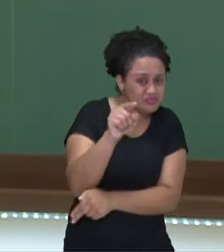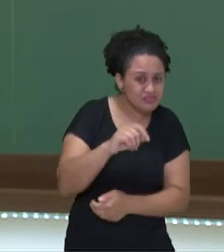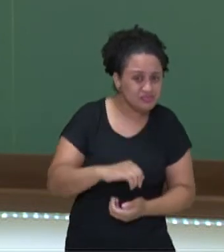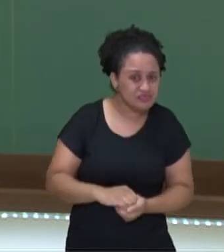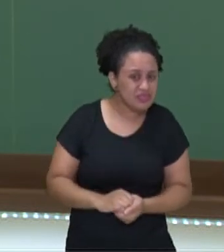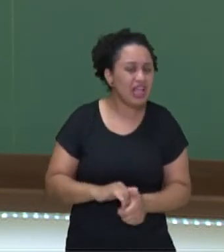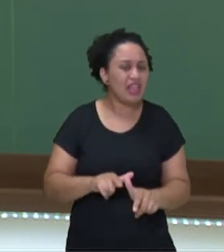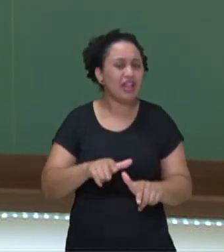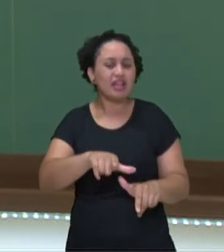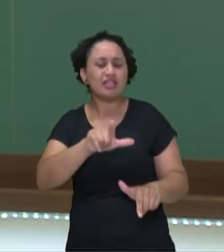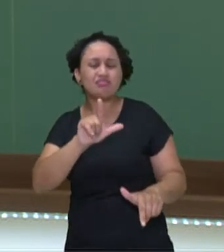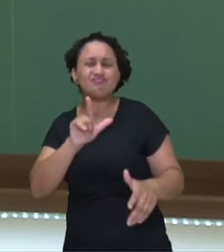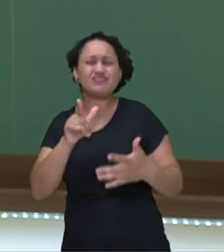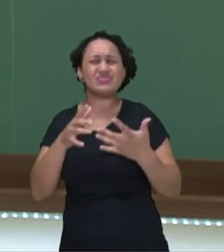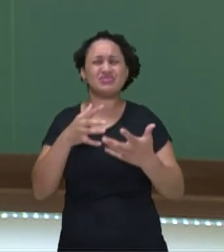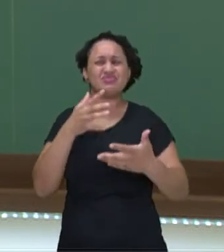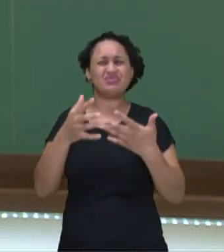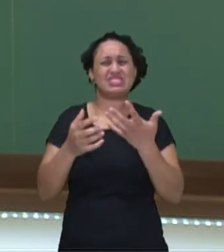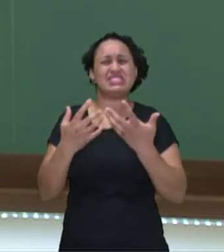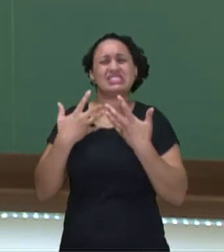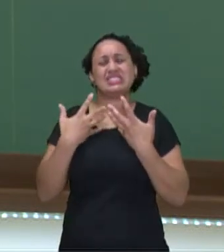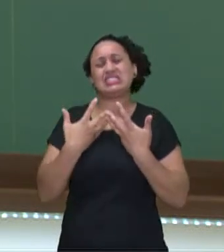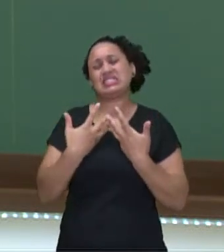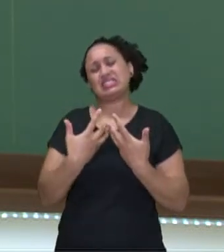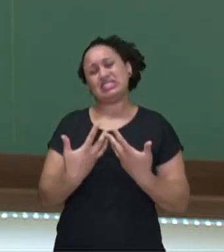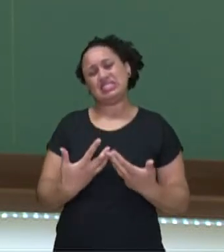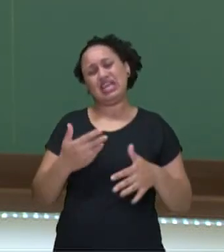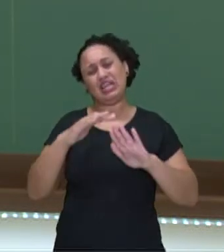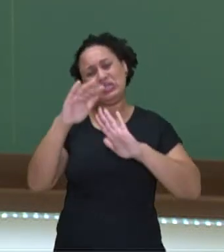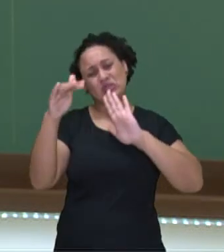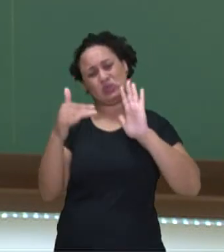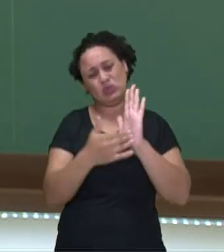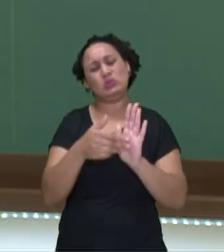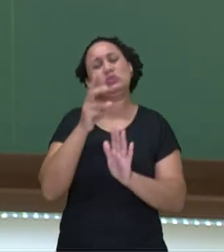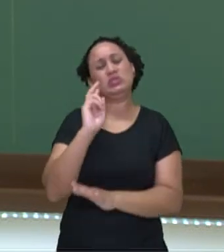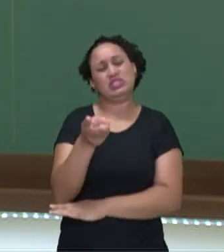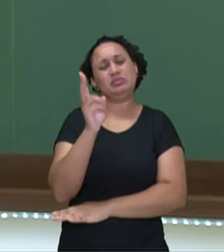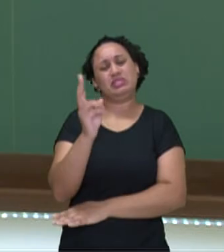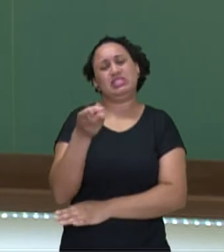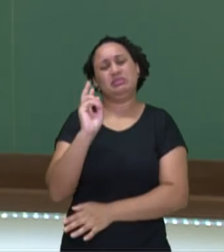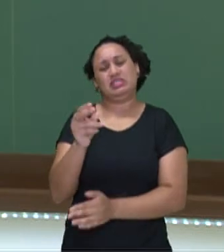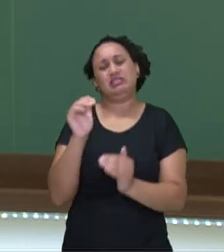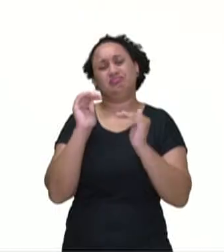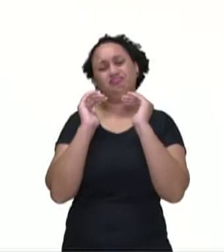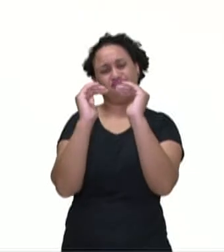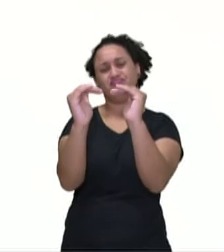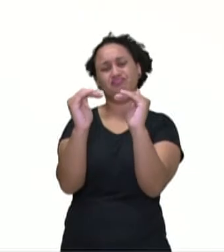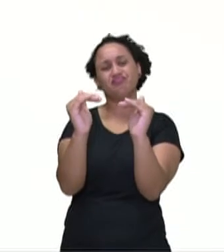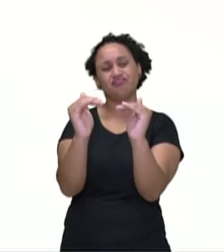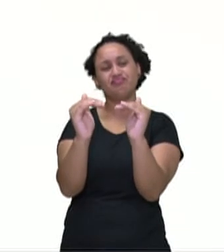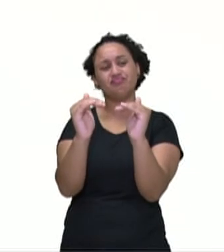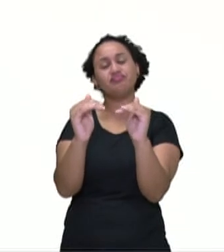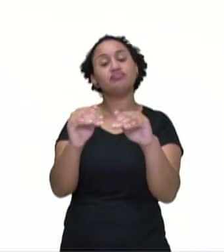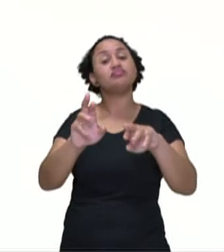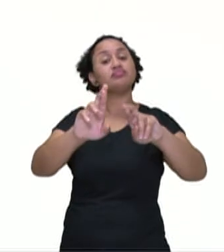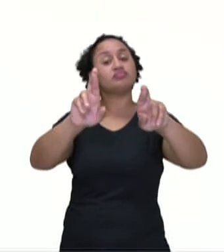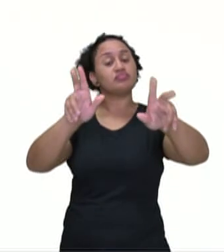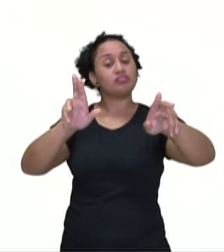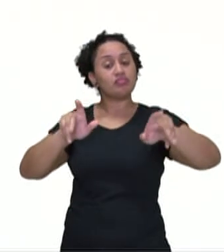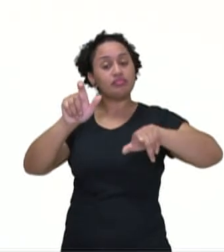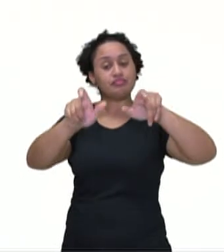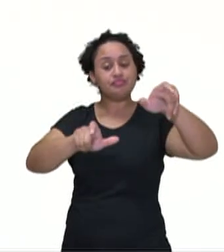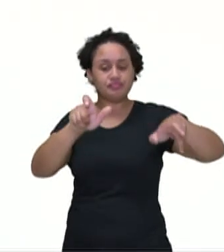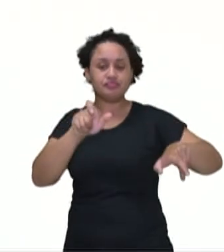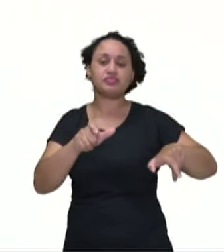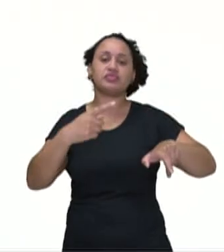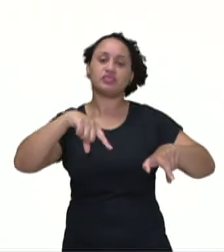mais tarde você não se cansaria de tudo ser sempre o mesmo? As diferenças entre as pessoas com quem